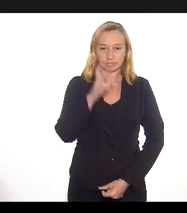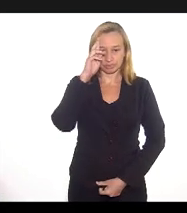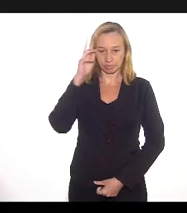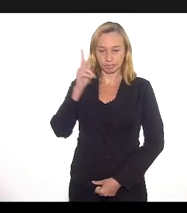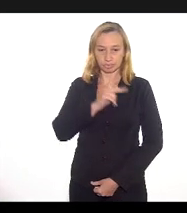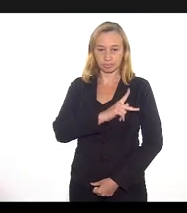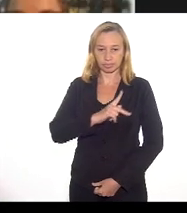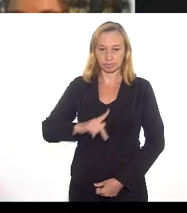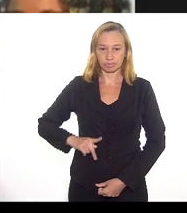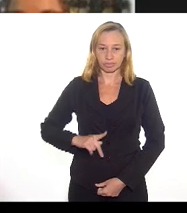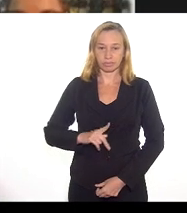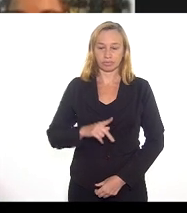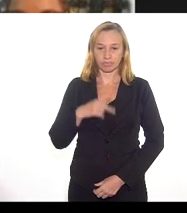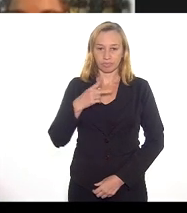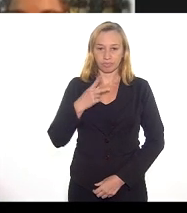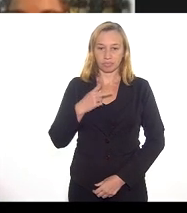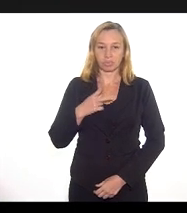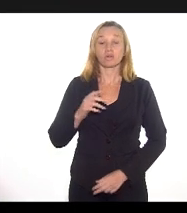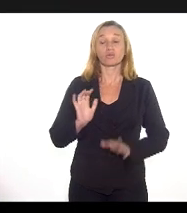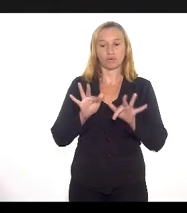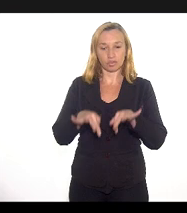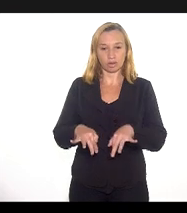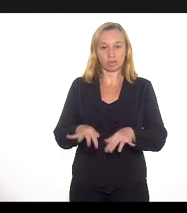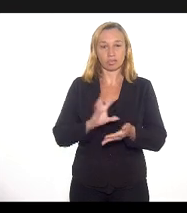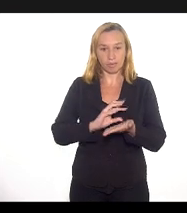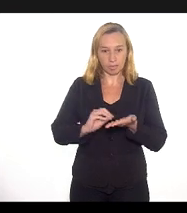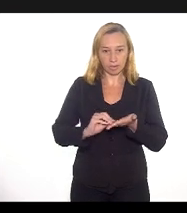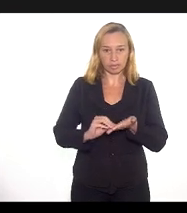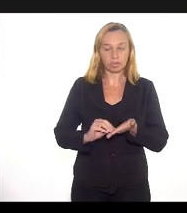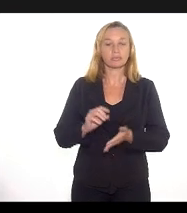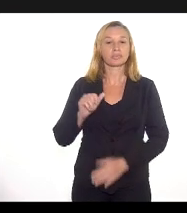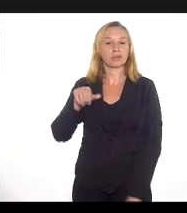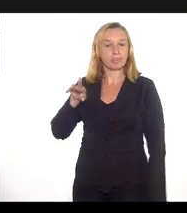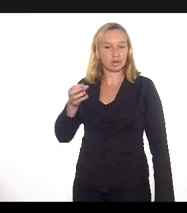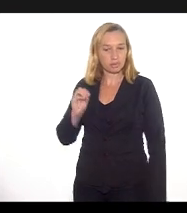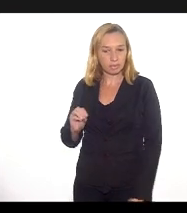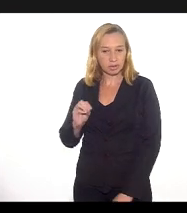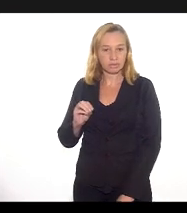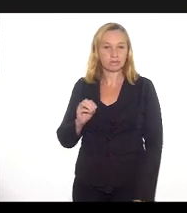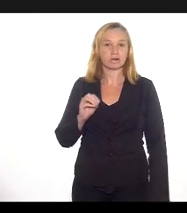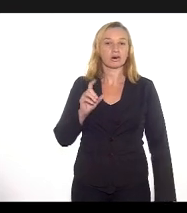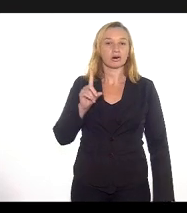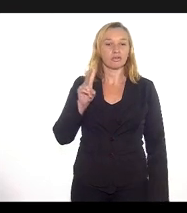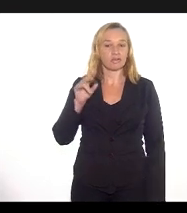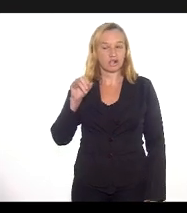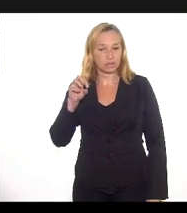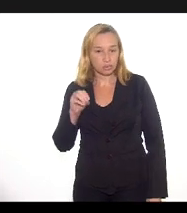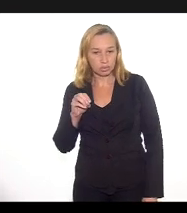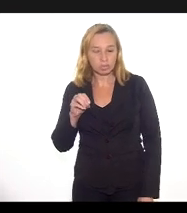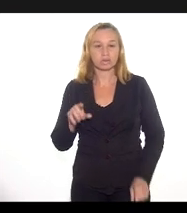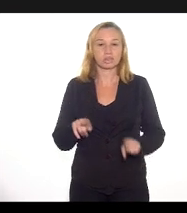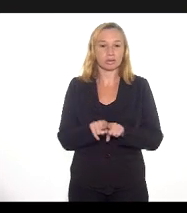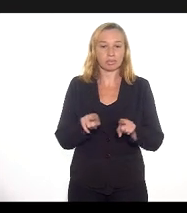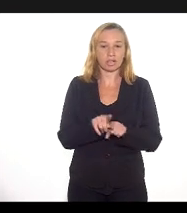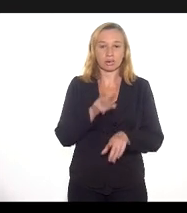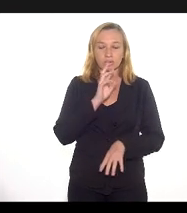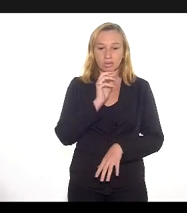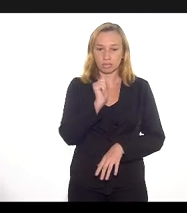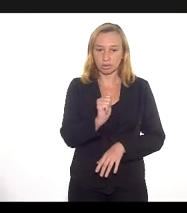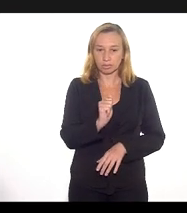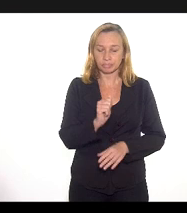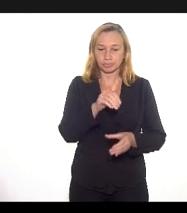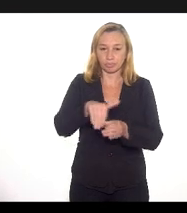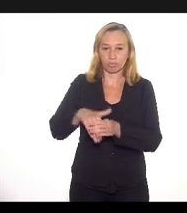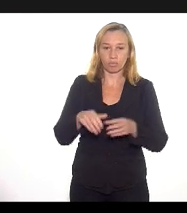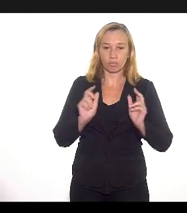a gente vai poder declarar. Final da pauta, Márcio, Alberto, Vandro e Rodrigo. Então, quem quiser votar no grupo, por favor, que não